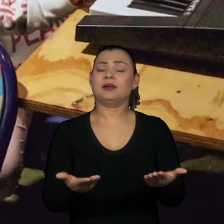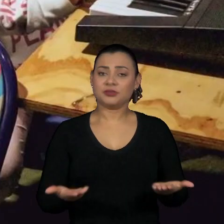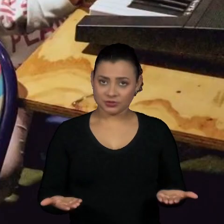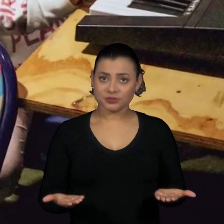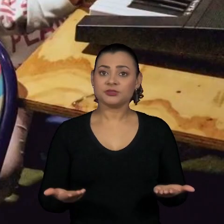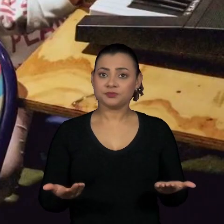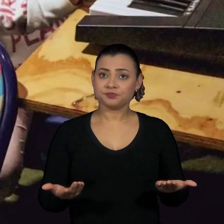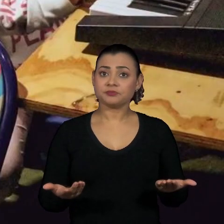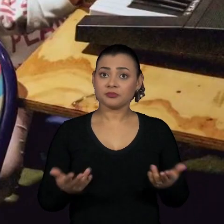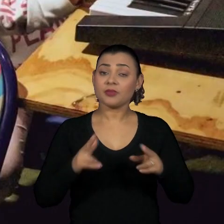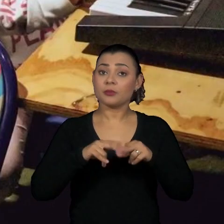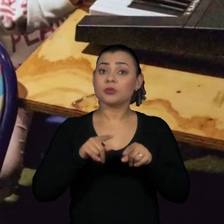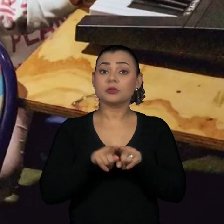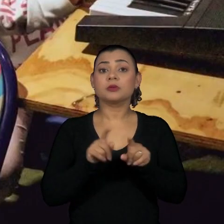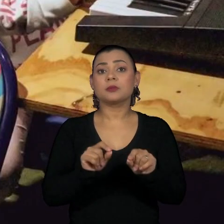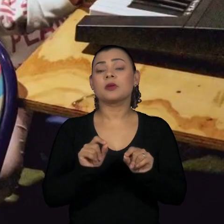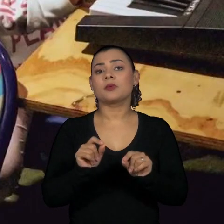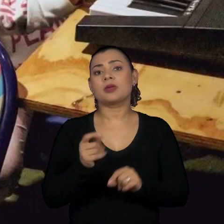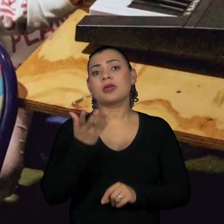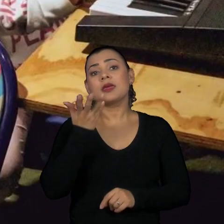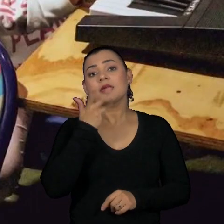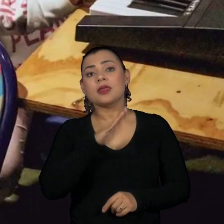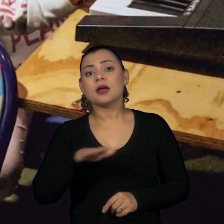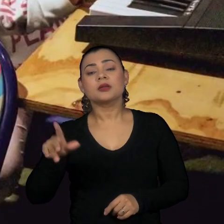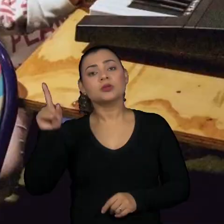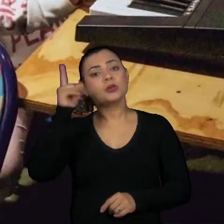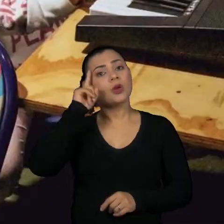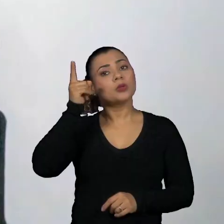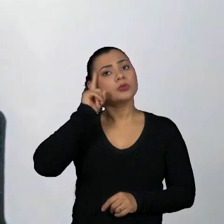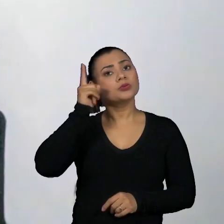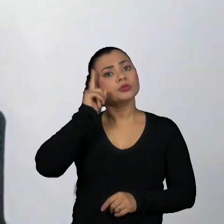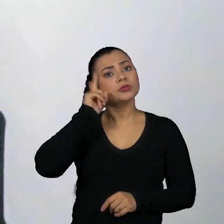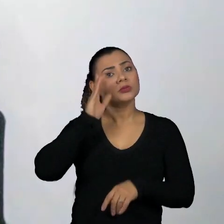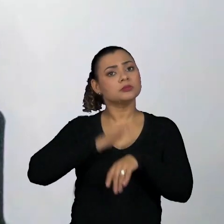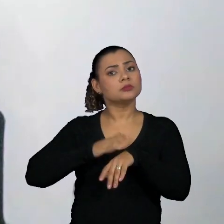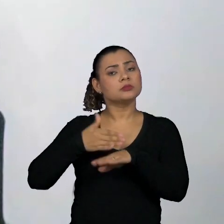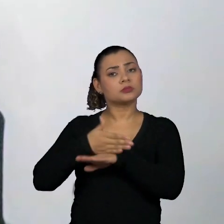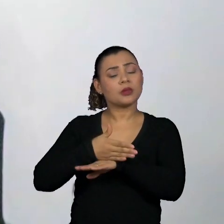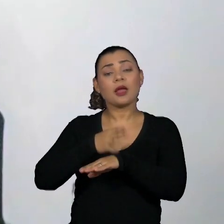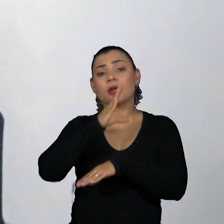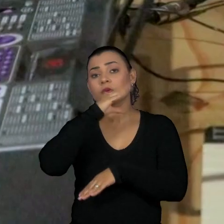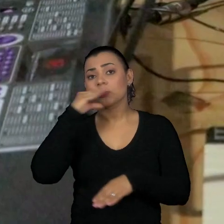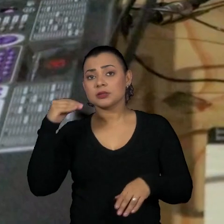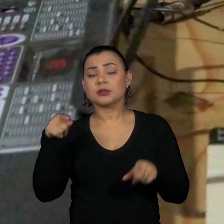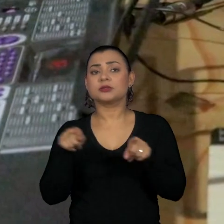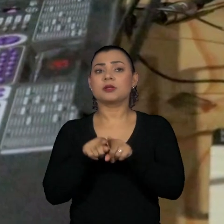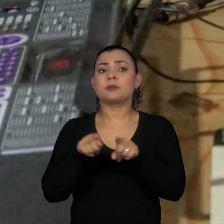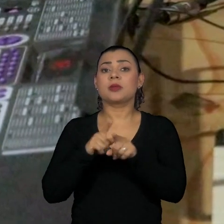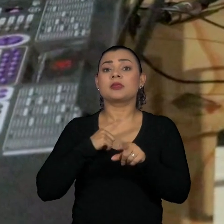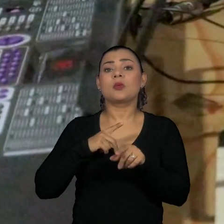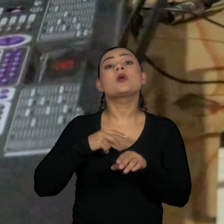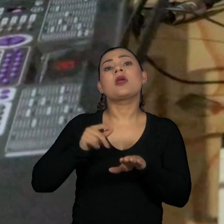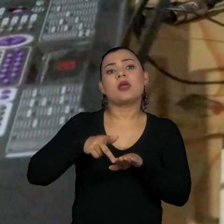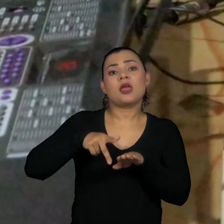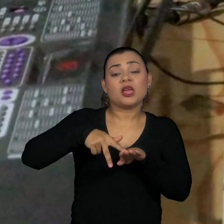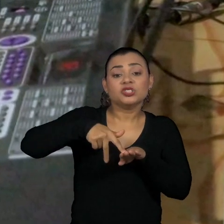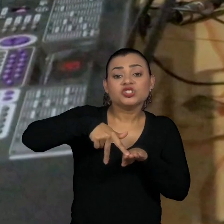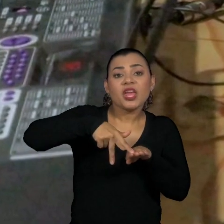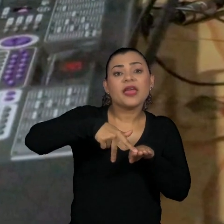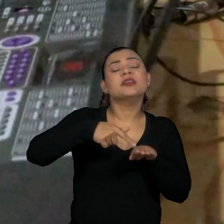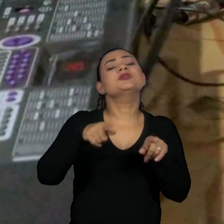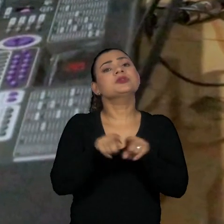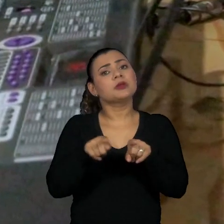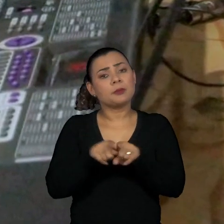Quando uma criança que está aqui todo dia fazendo diversas atividades, um adolescente que vem fazer uma aula de skate, e aí ele